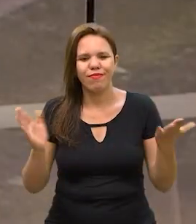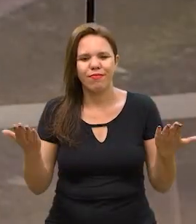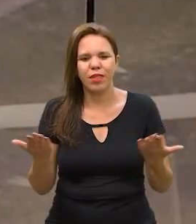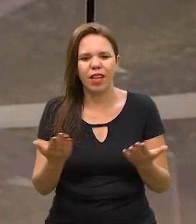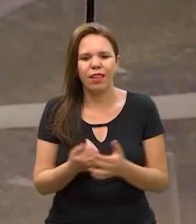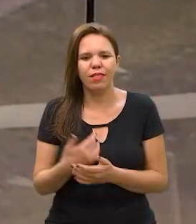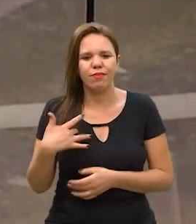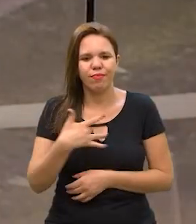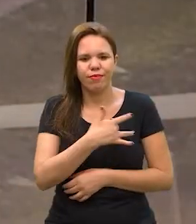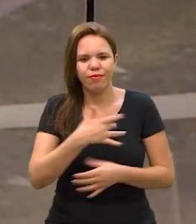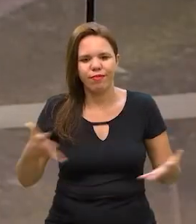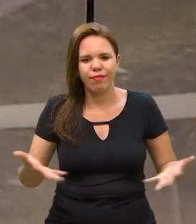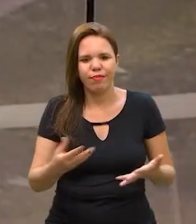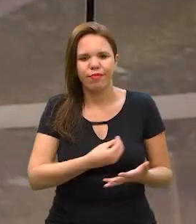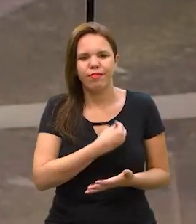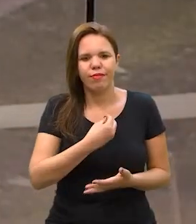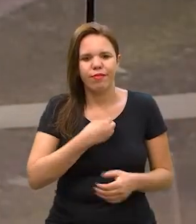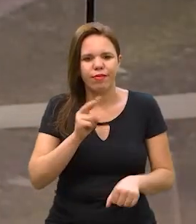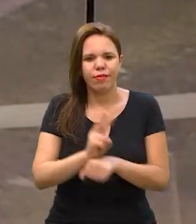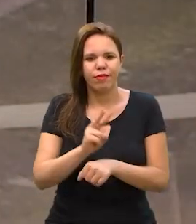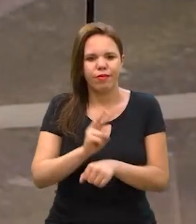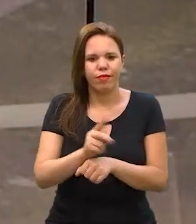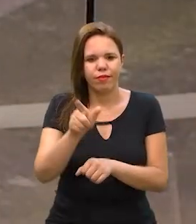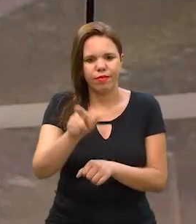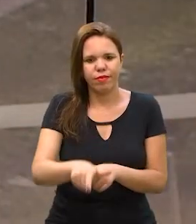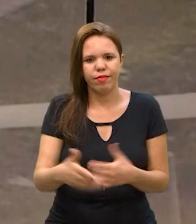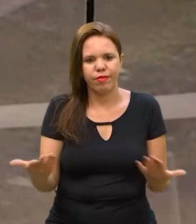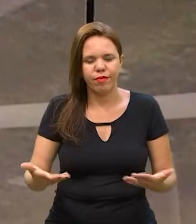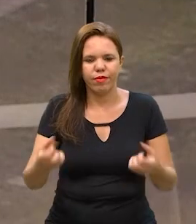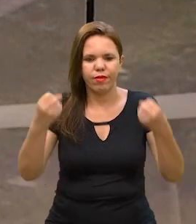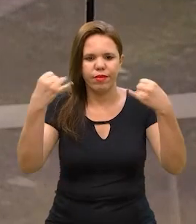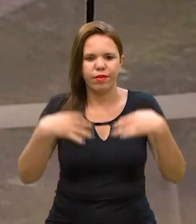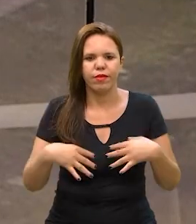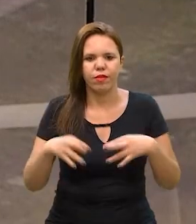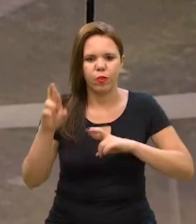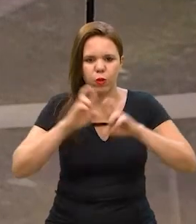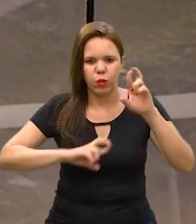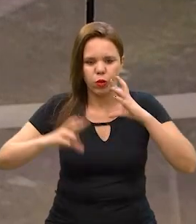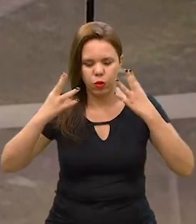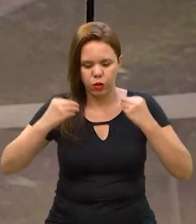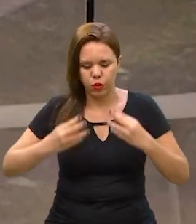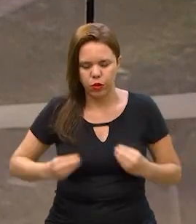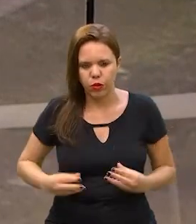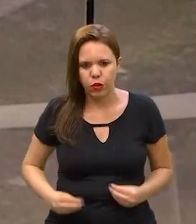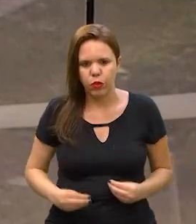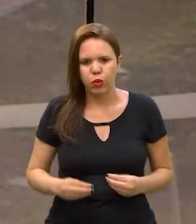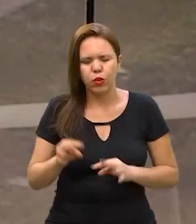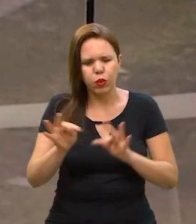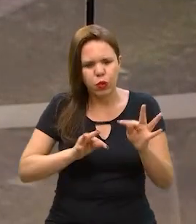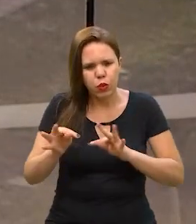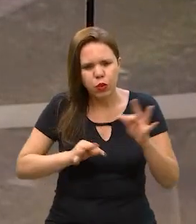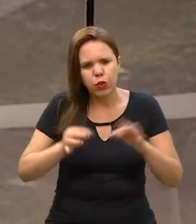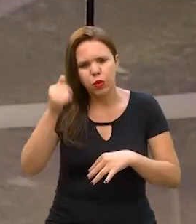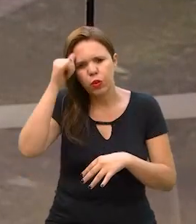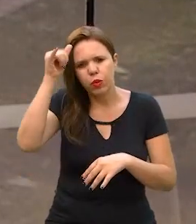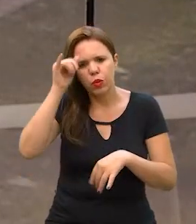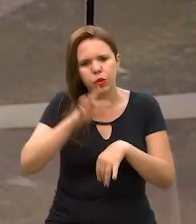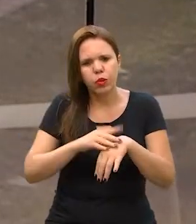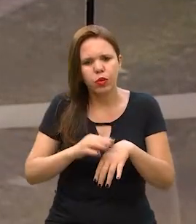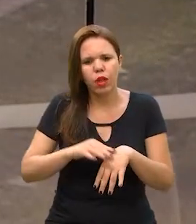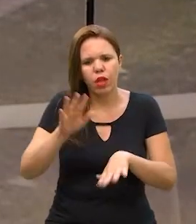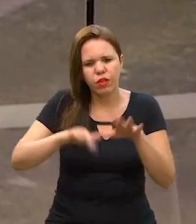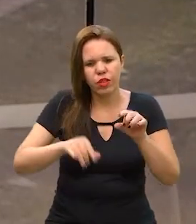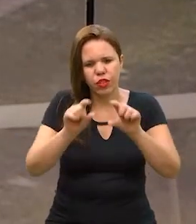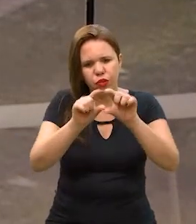Saúde é vida cuidando de você. Hoje nós vamos falar dos exames preventivos. Talvez você já tenha ouvido